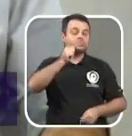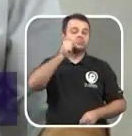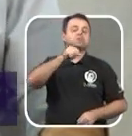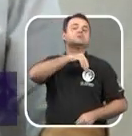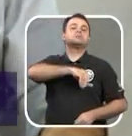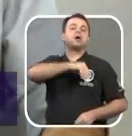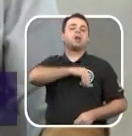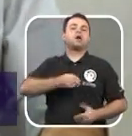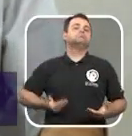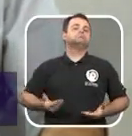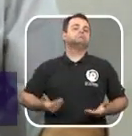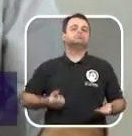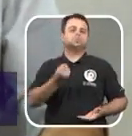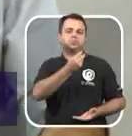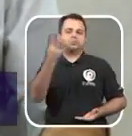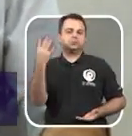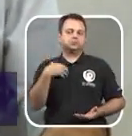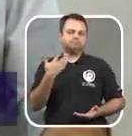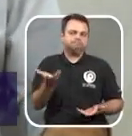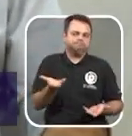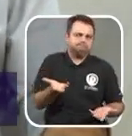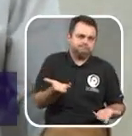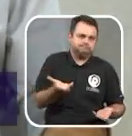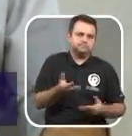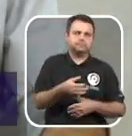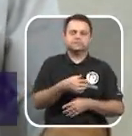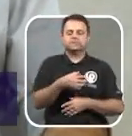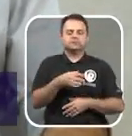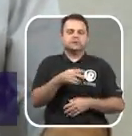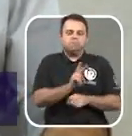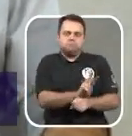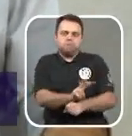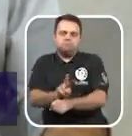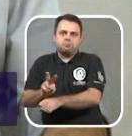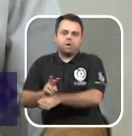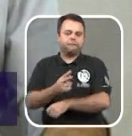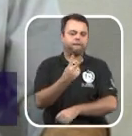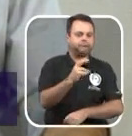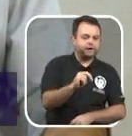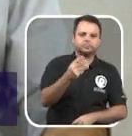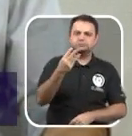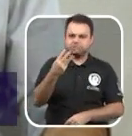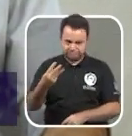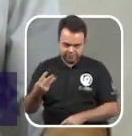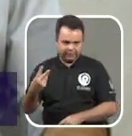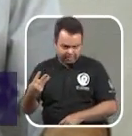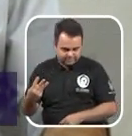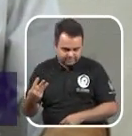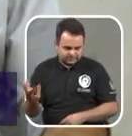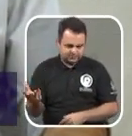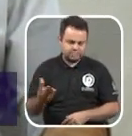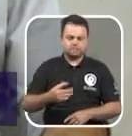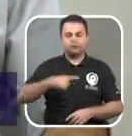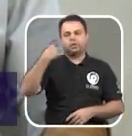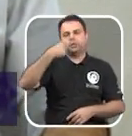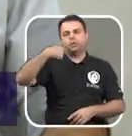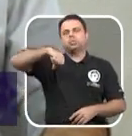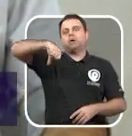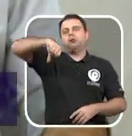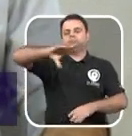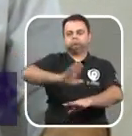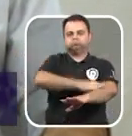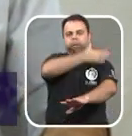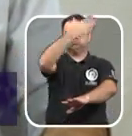15 e 20, às vezes, dependendo da escola, 23 crianças por dia. Uma jornada de 9 horas de trabalho,